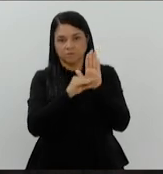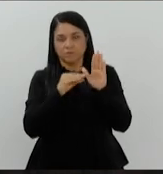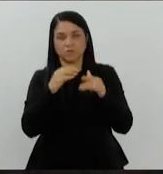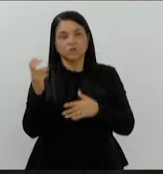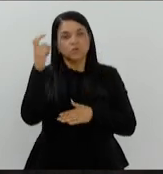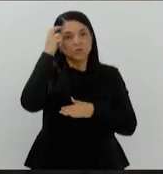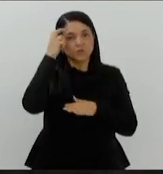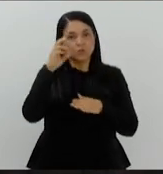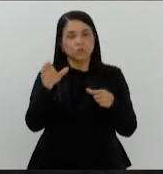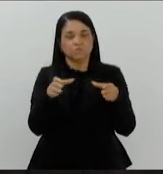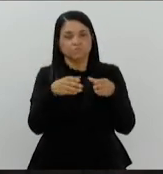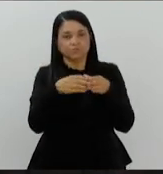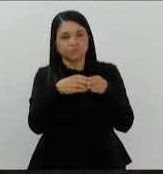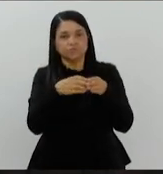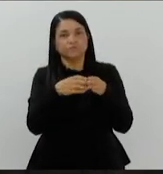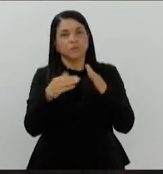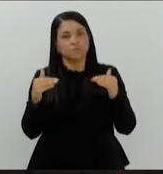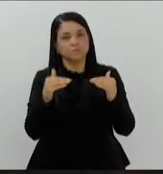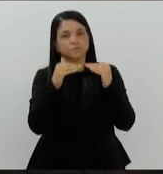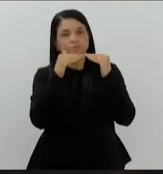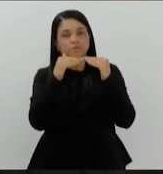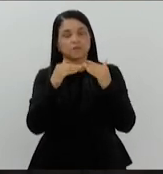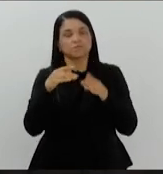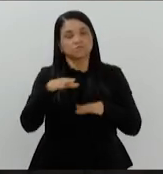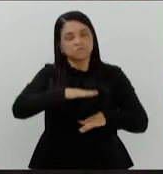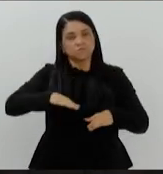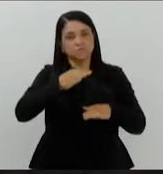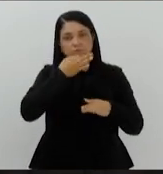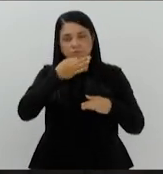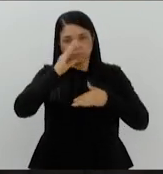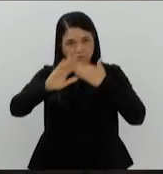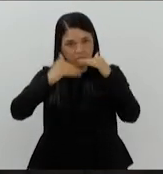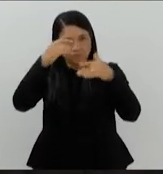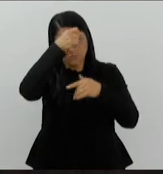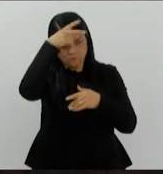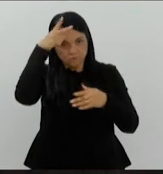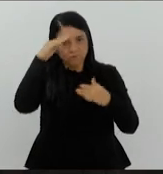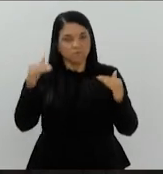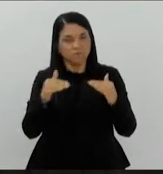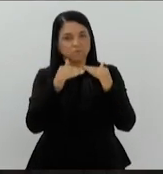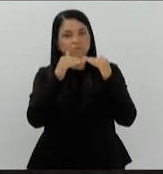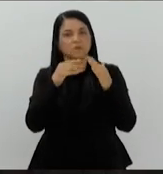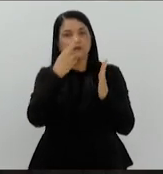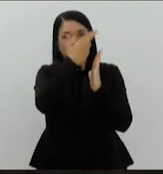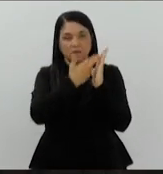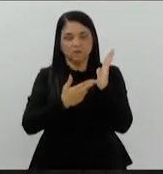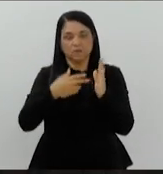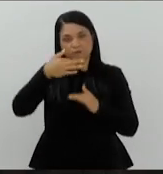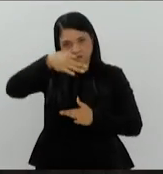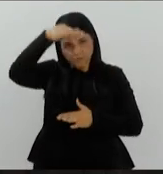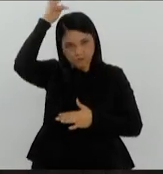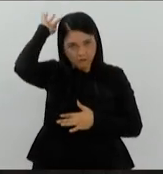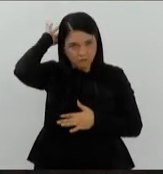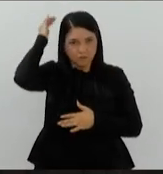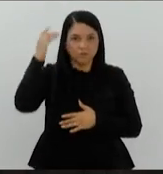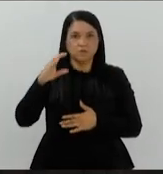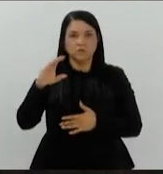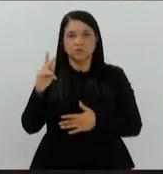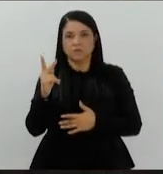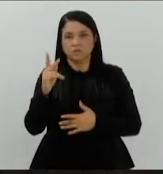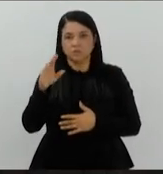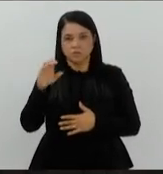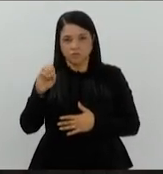favorável, de assuntos municipais e desenvolvimento regional favorável. Relatores, deputado Fred Pacheco, Chico